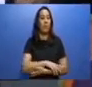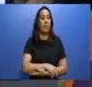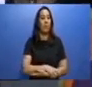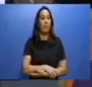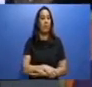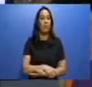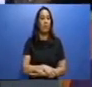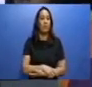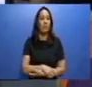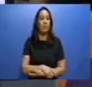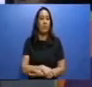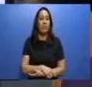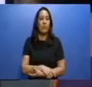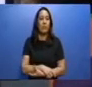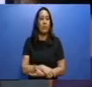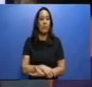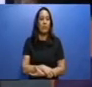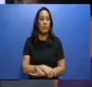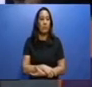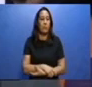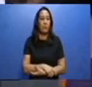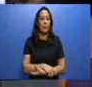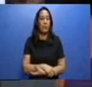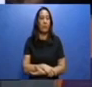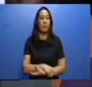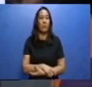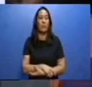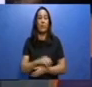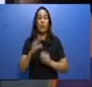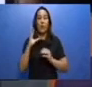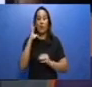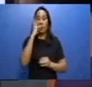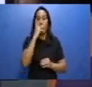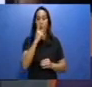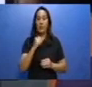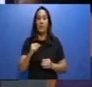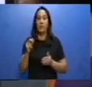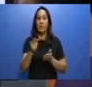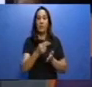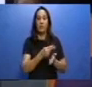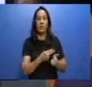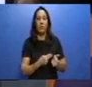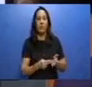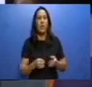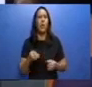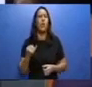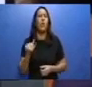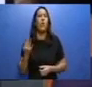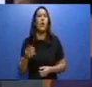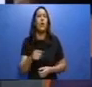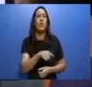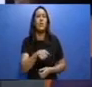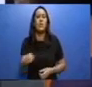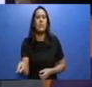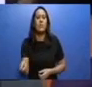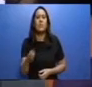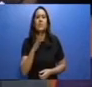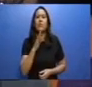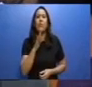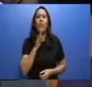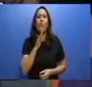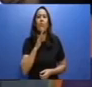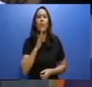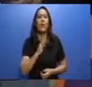que bonito esse desenho que eles fazem. Quais figuras geométricas vocês reconhecem aí? Nós